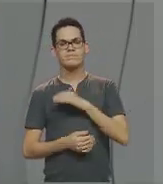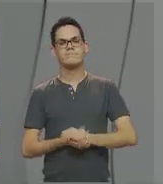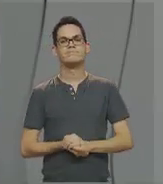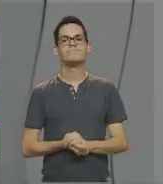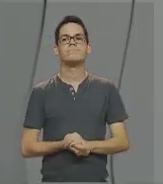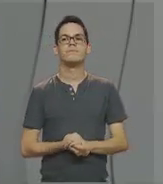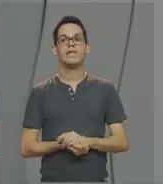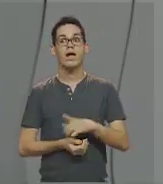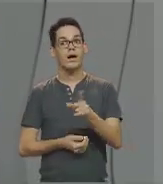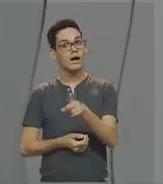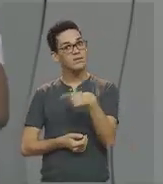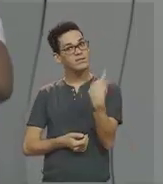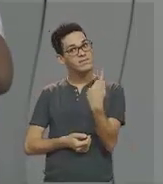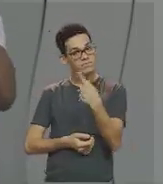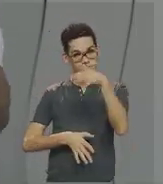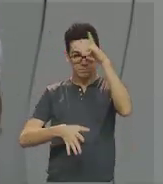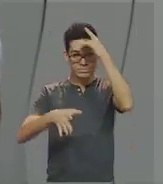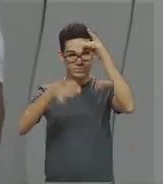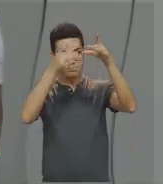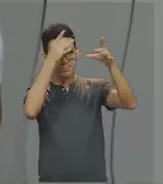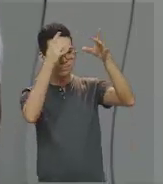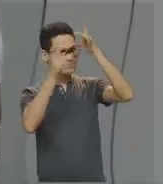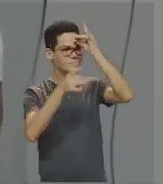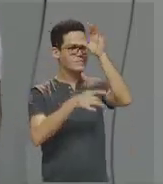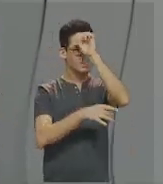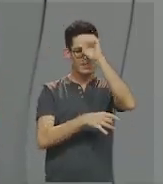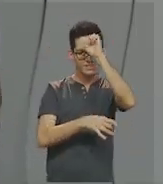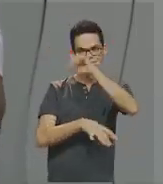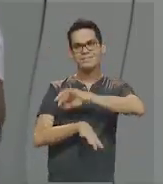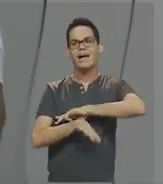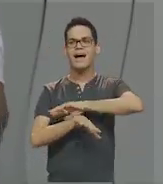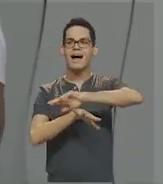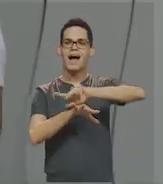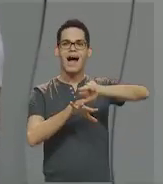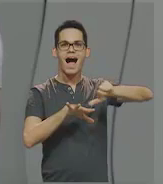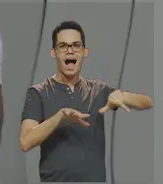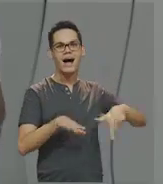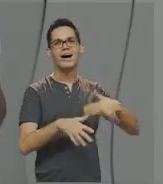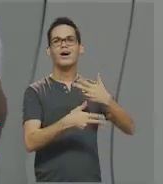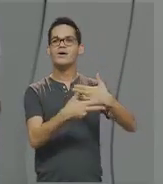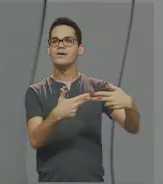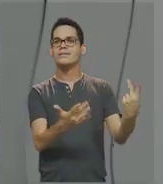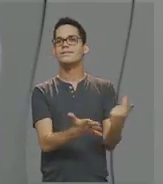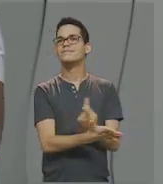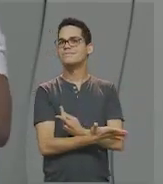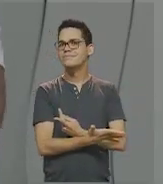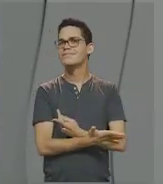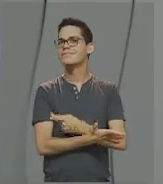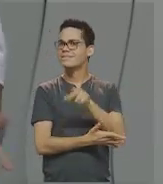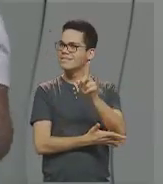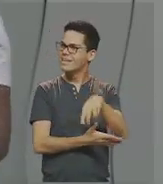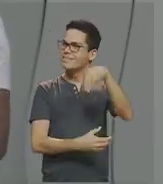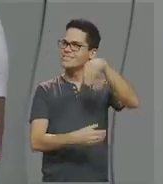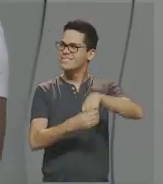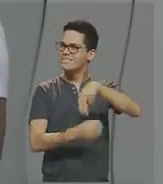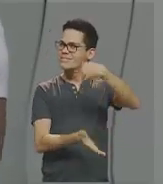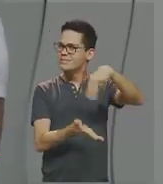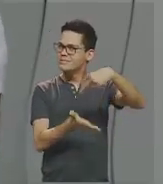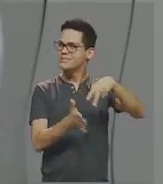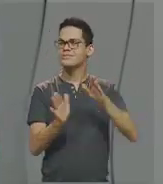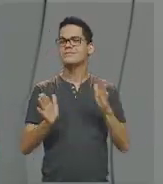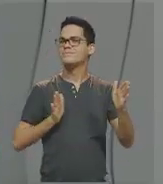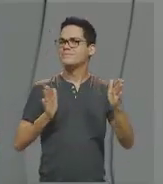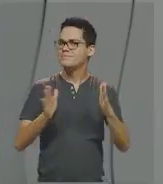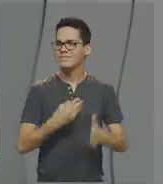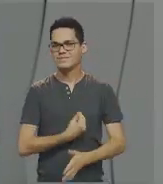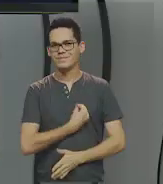assim, como é que a gente se apropria dessas construções tão instantâneas que são do nosso momento mesmo